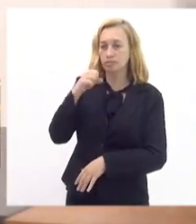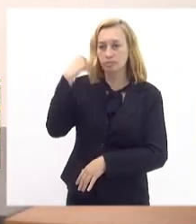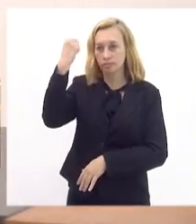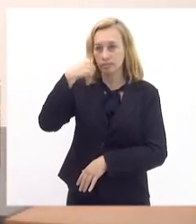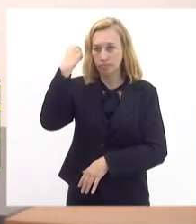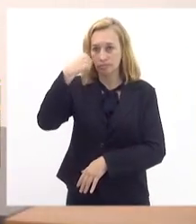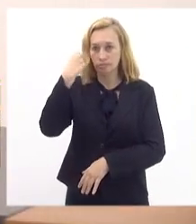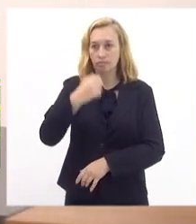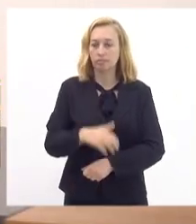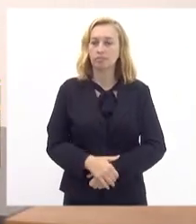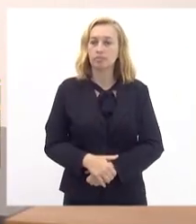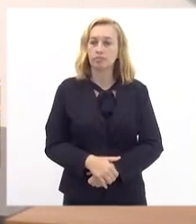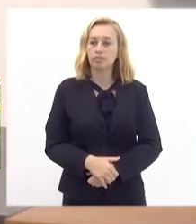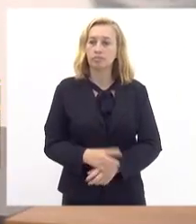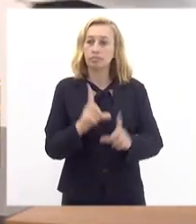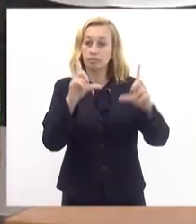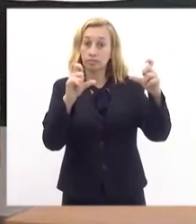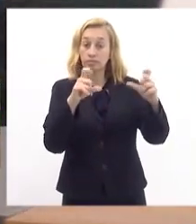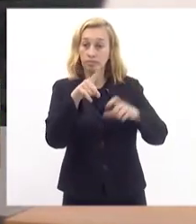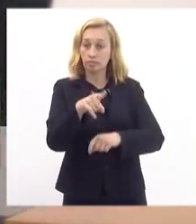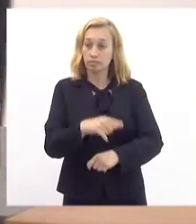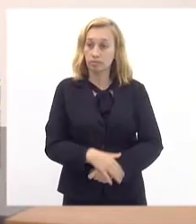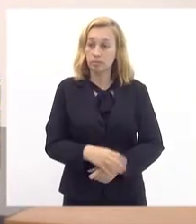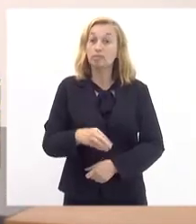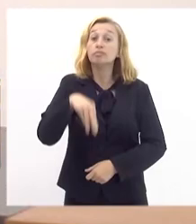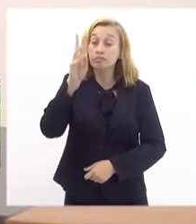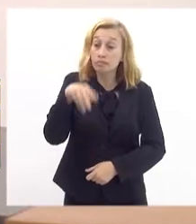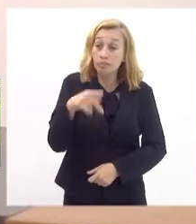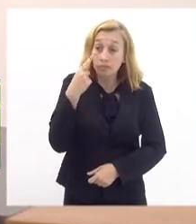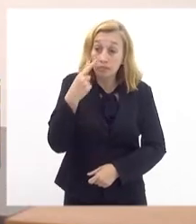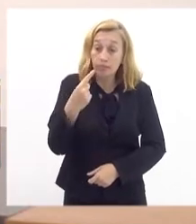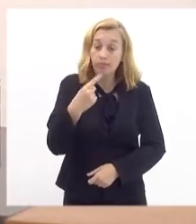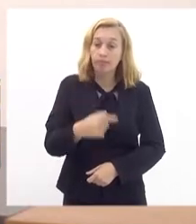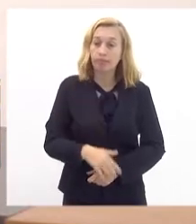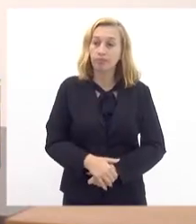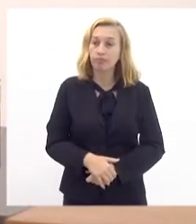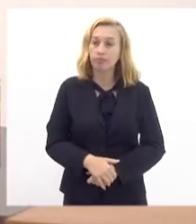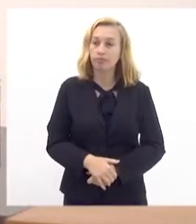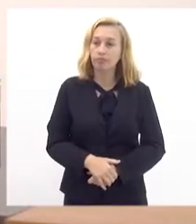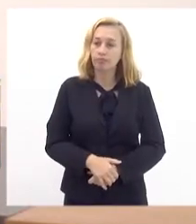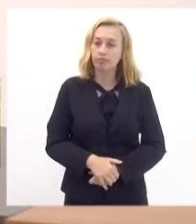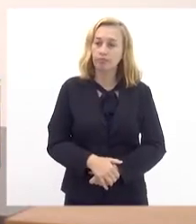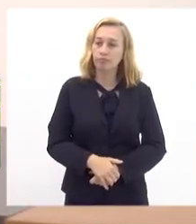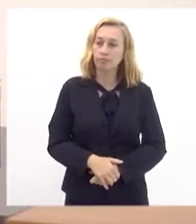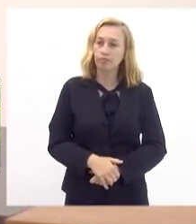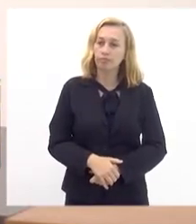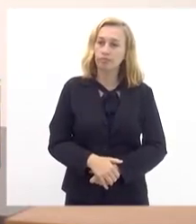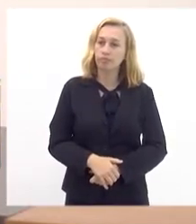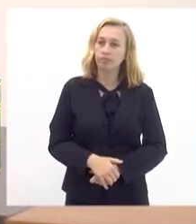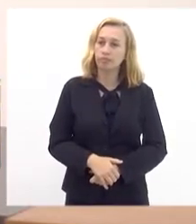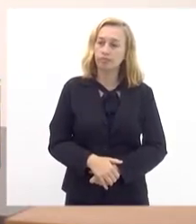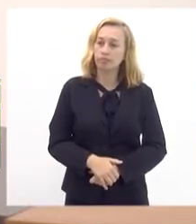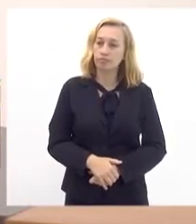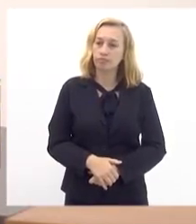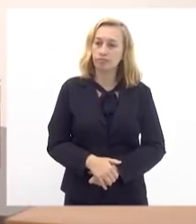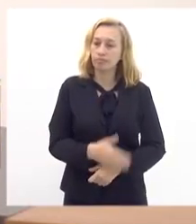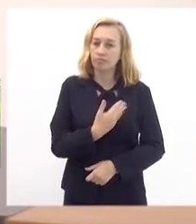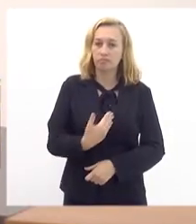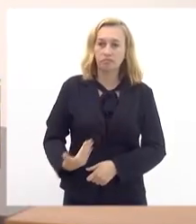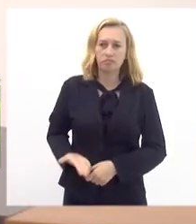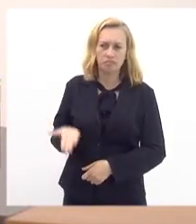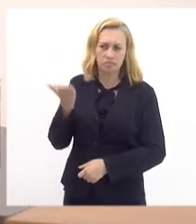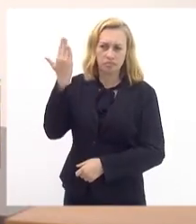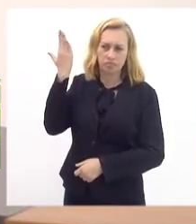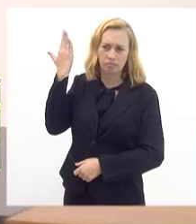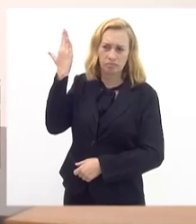Sepetiba tirei uma foto para quem quiser ver tem lá resquício daquele governo anteriores